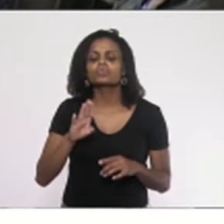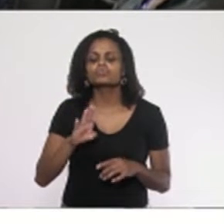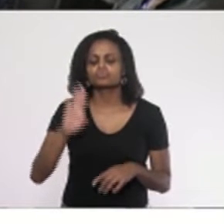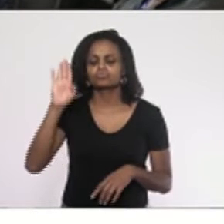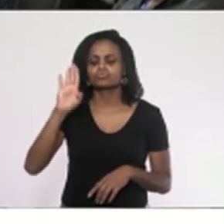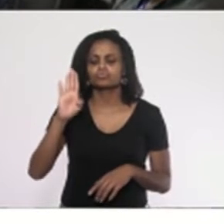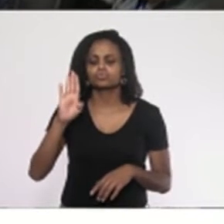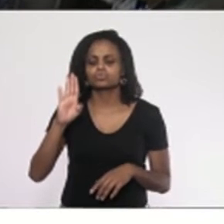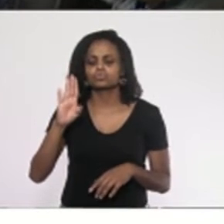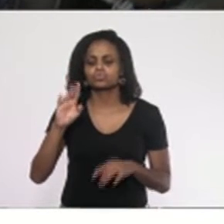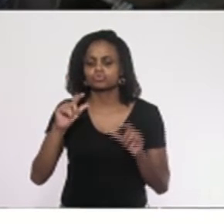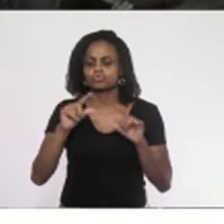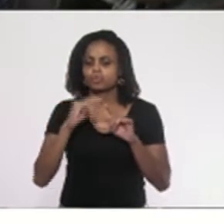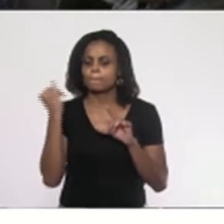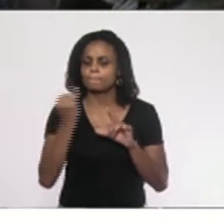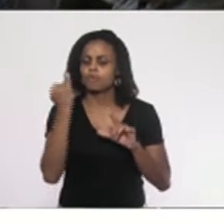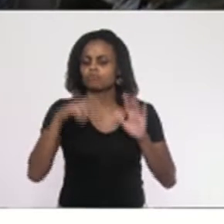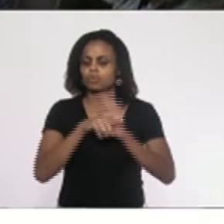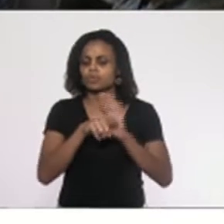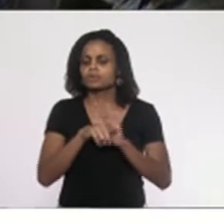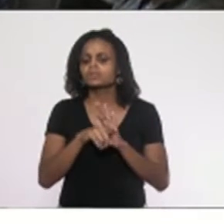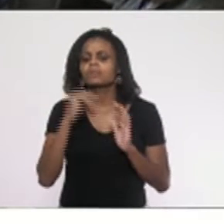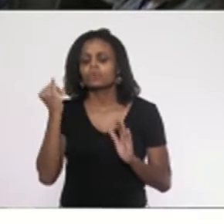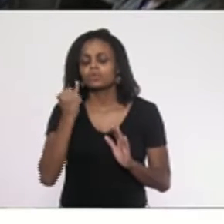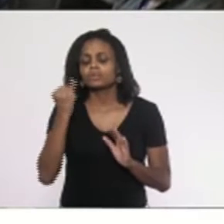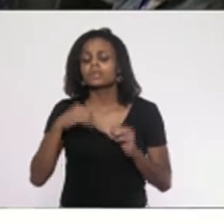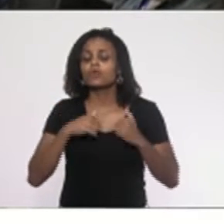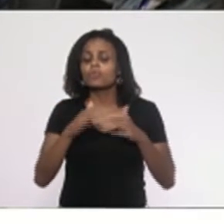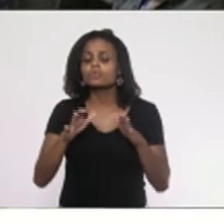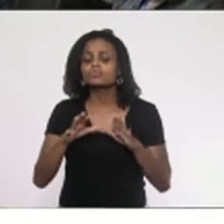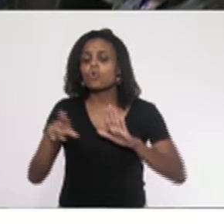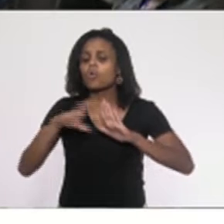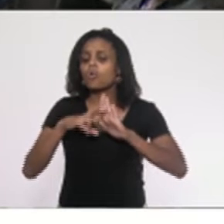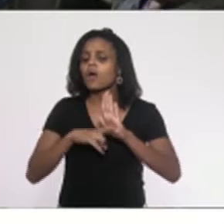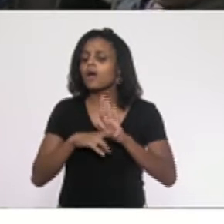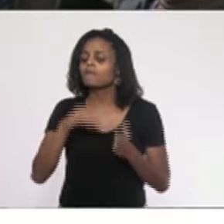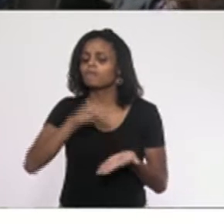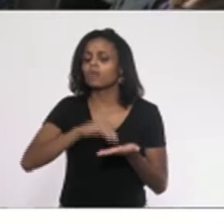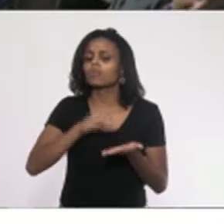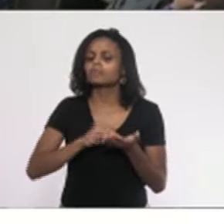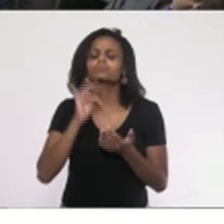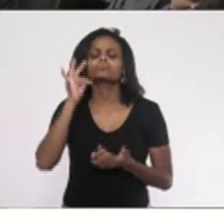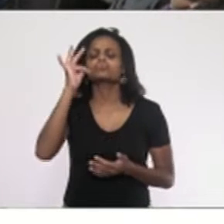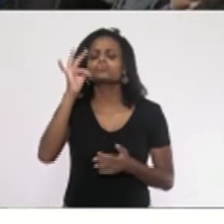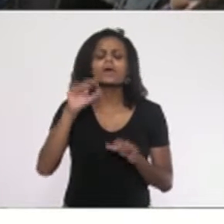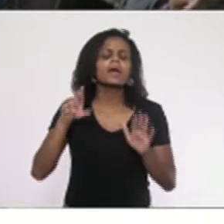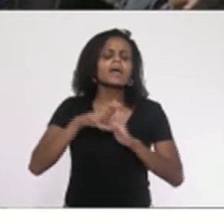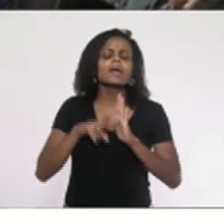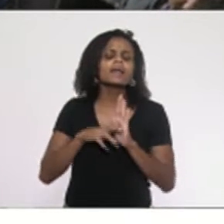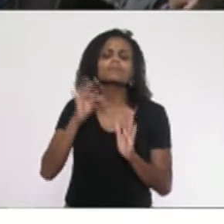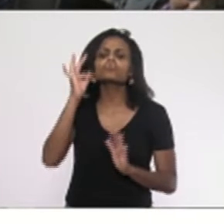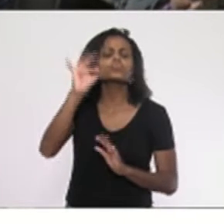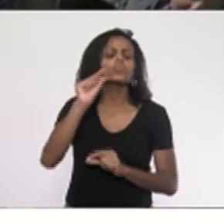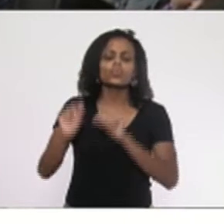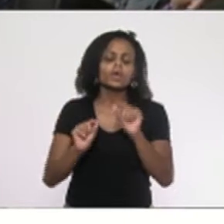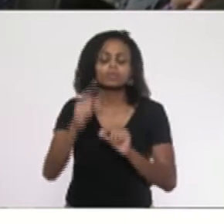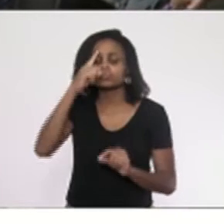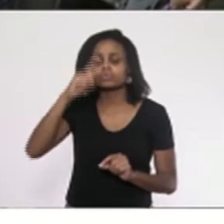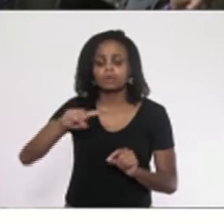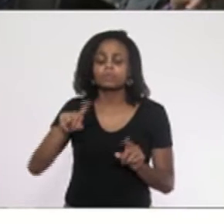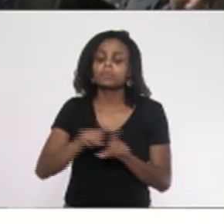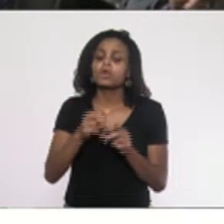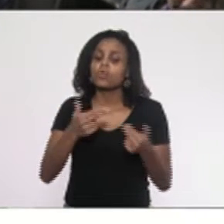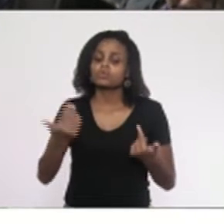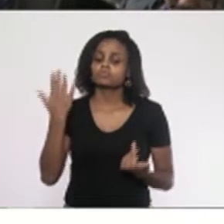Paulo é pertinente. Essa reunião começou sem uma regra deliberada a respeito do futuro. Então, no que tange o pretérito, acho que os destaques do